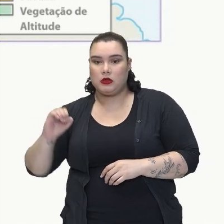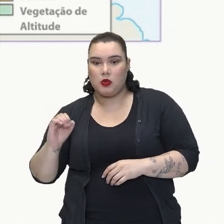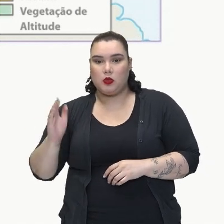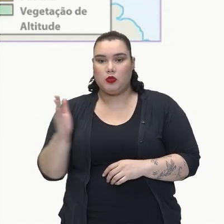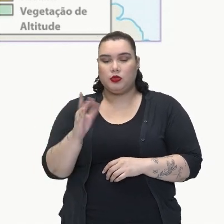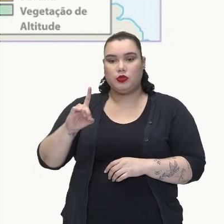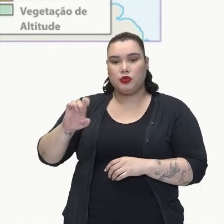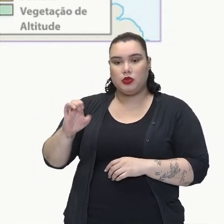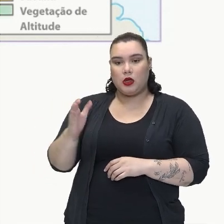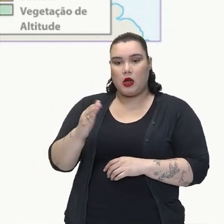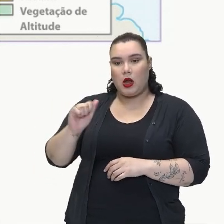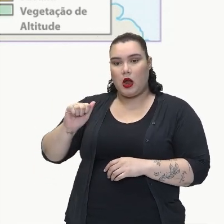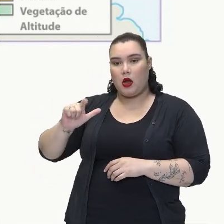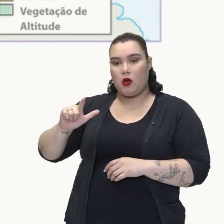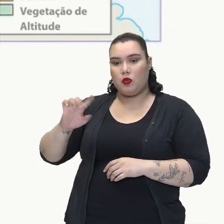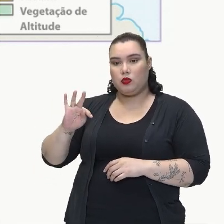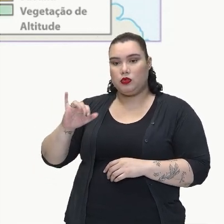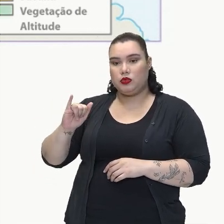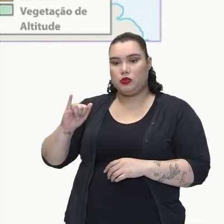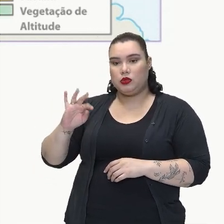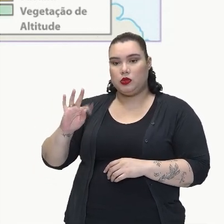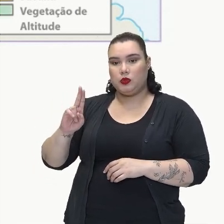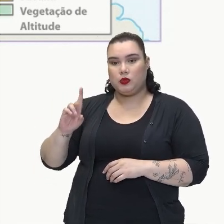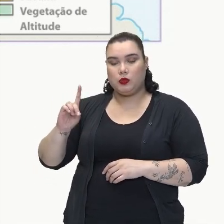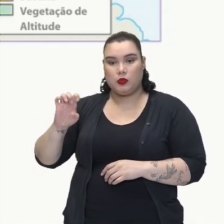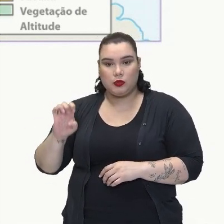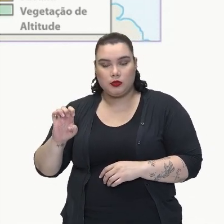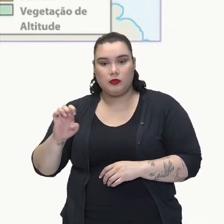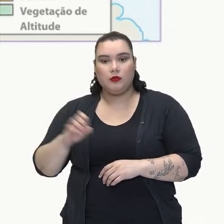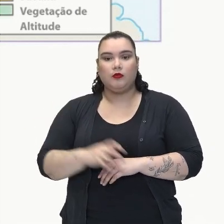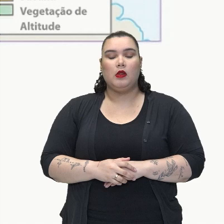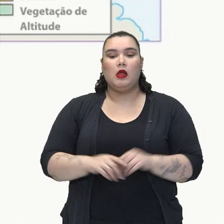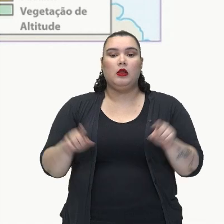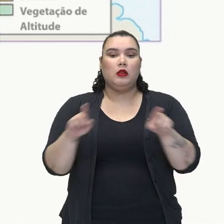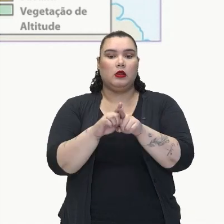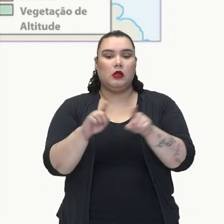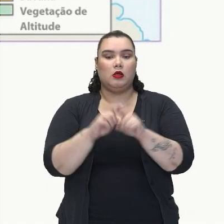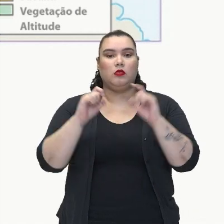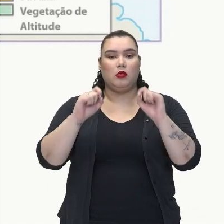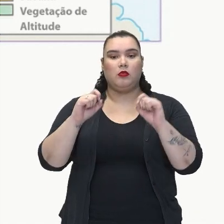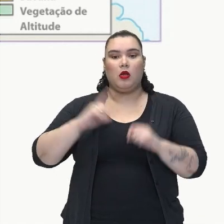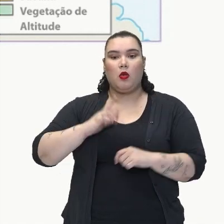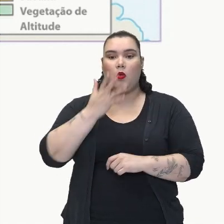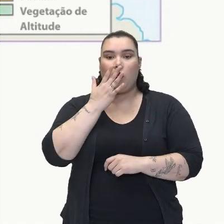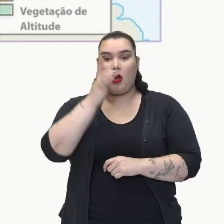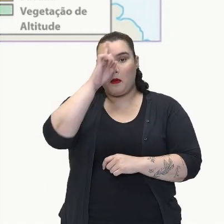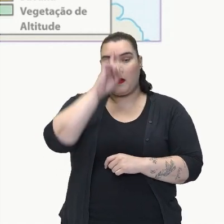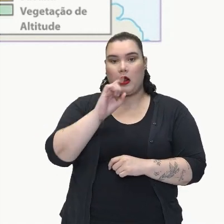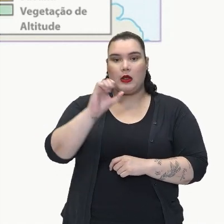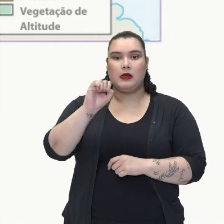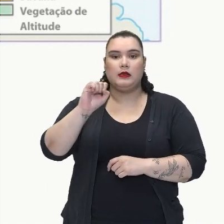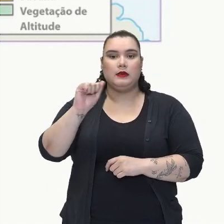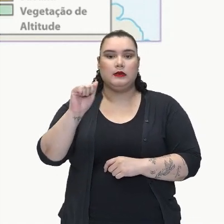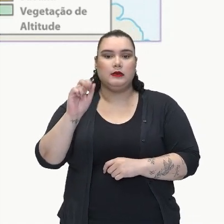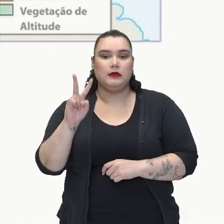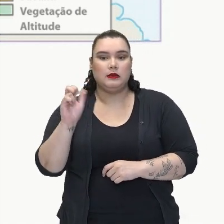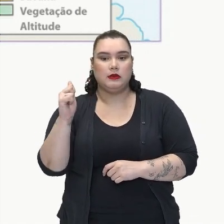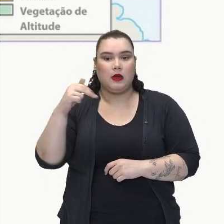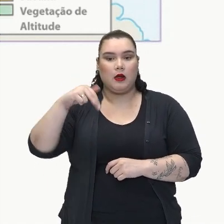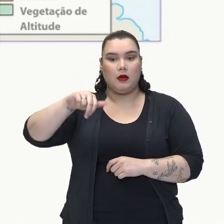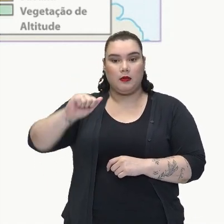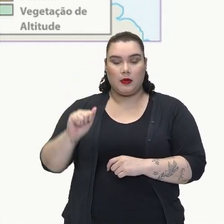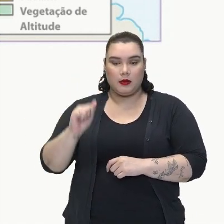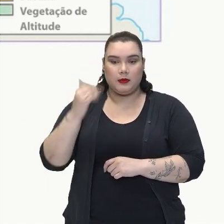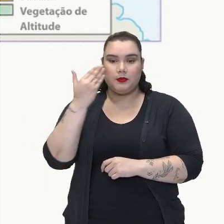isso? Conforme a gente viu ali nos climas. E aí nós temos a savana, onde esta região